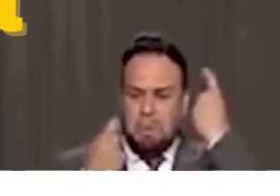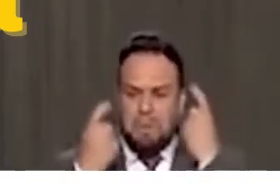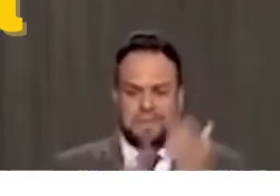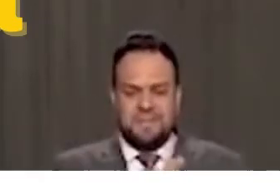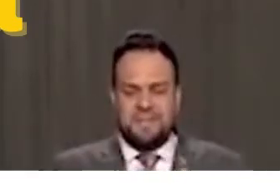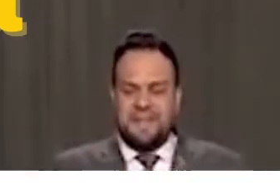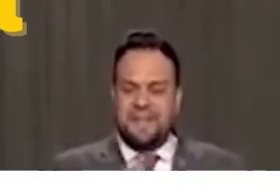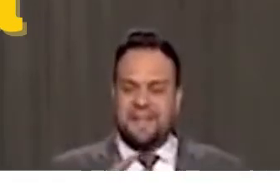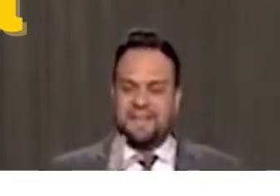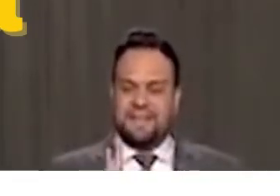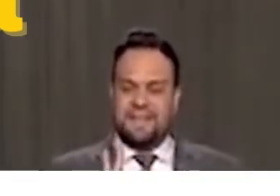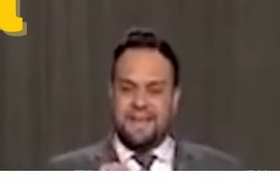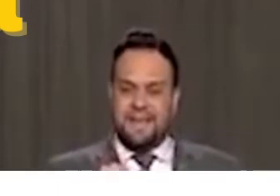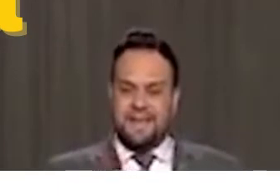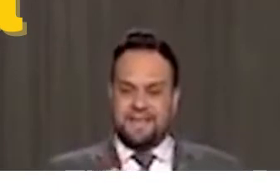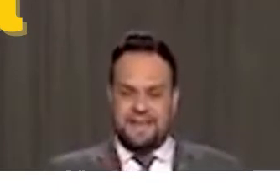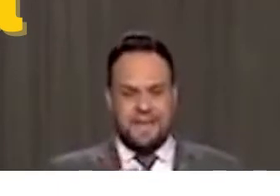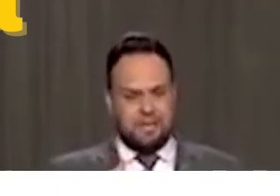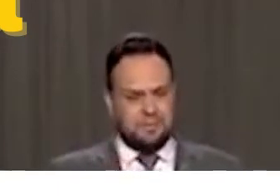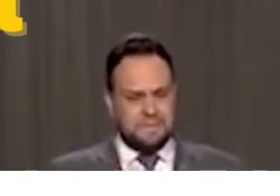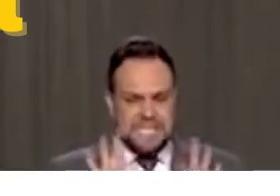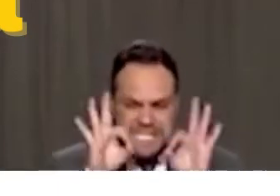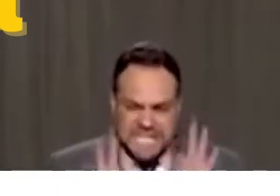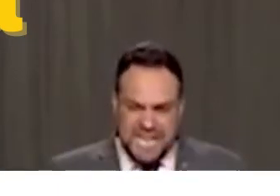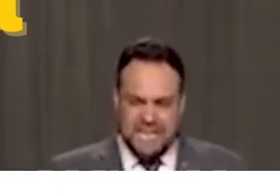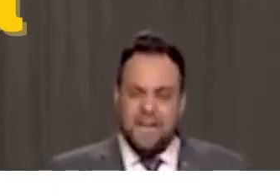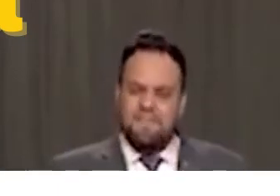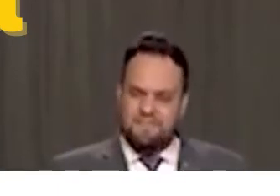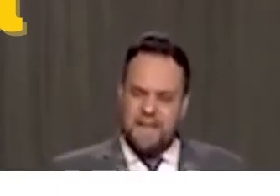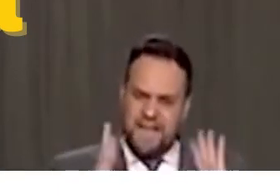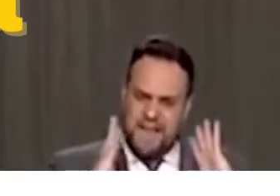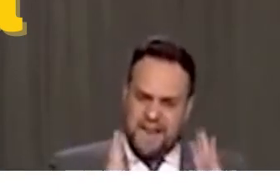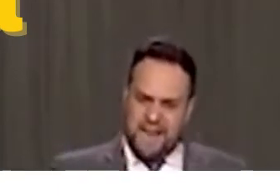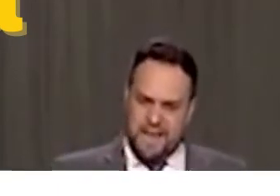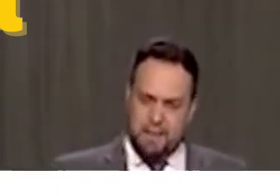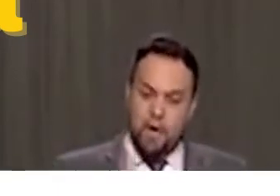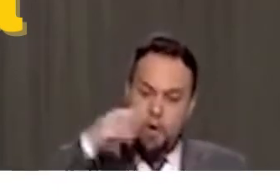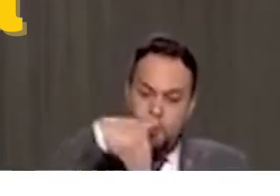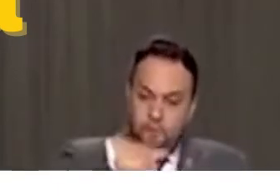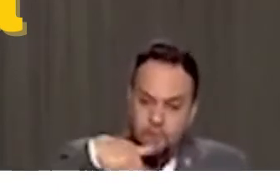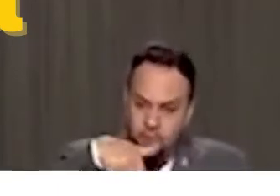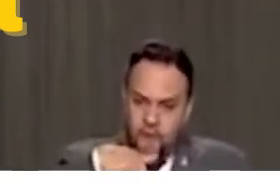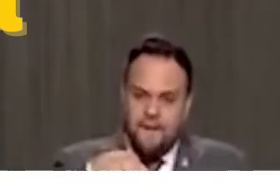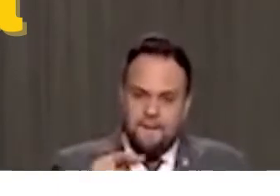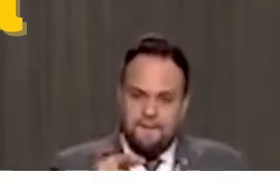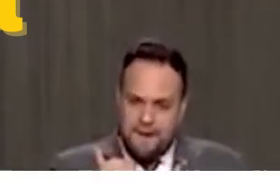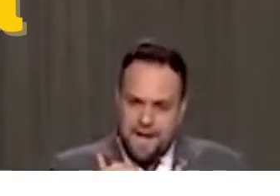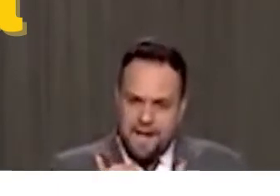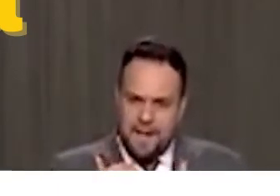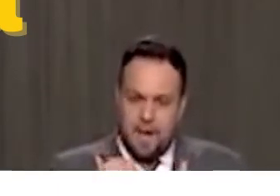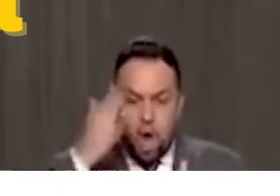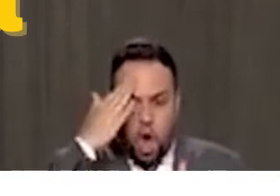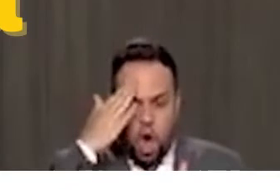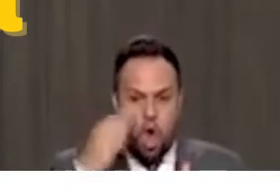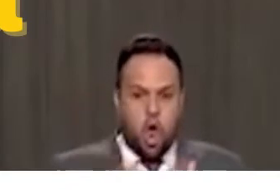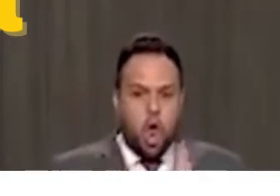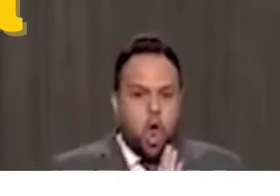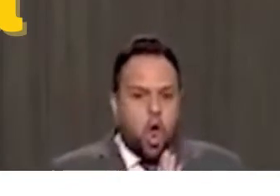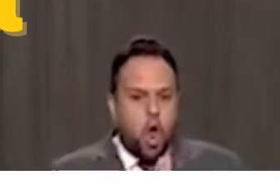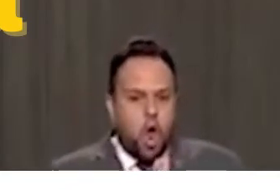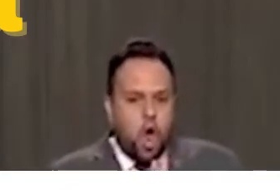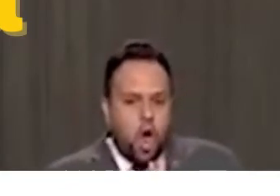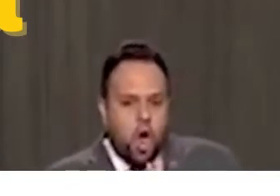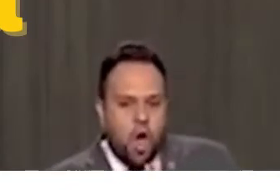TSE, tenho certeza que vão ter eleições limpas esse ano, os votos vão ser plantados. E, inclusive, é bom adiantar para vocês